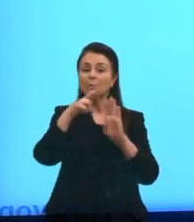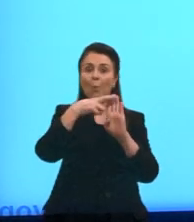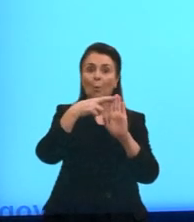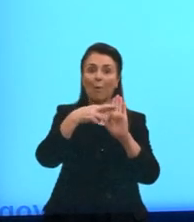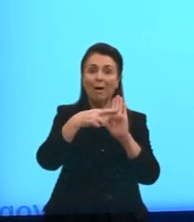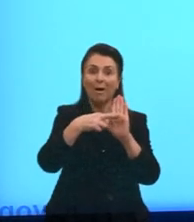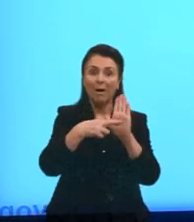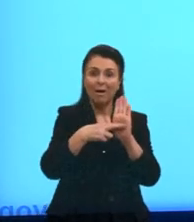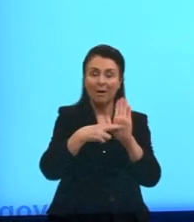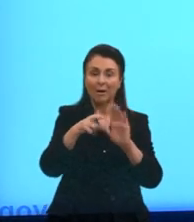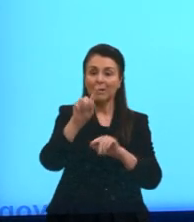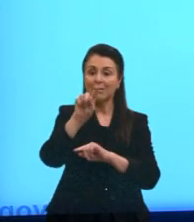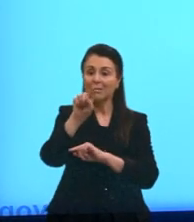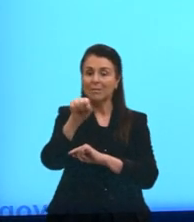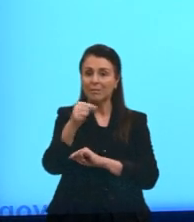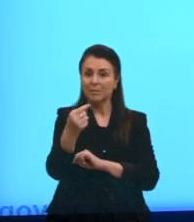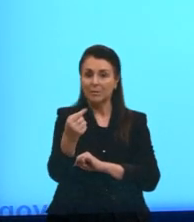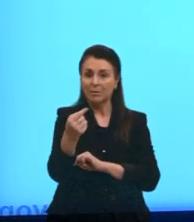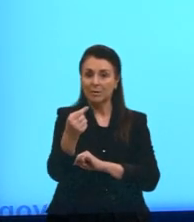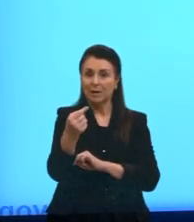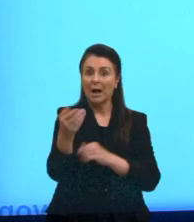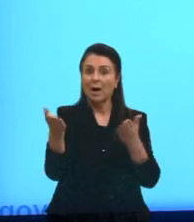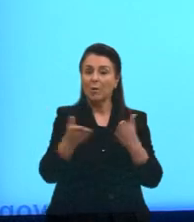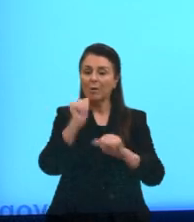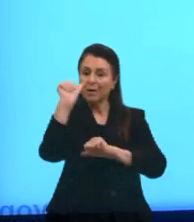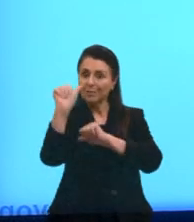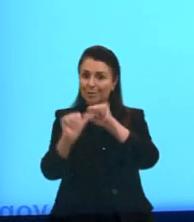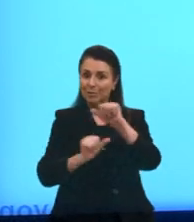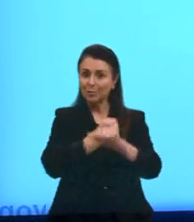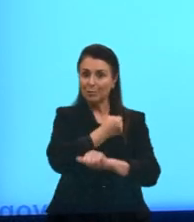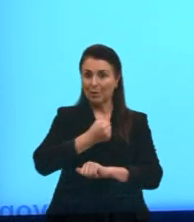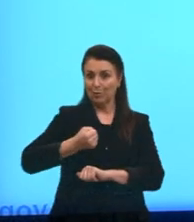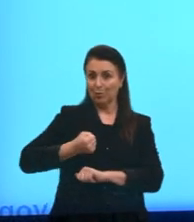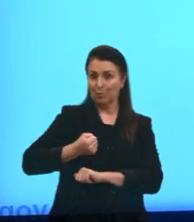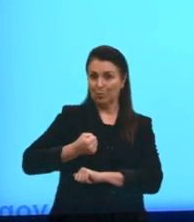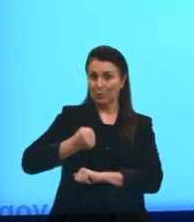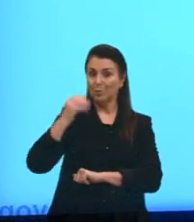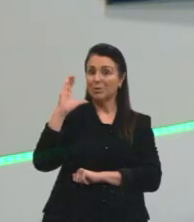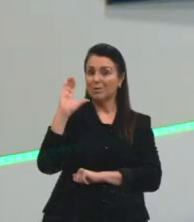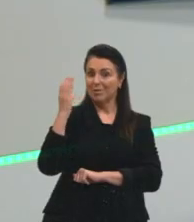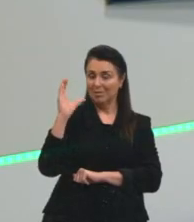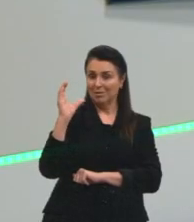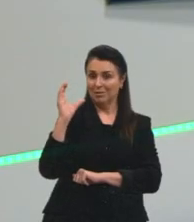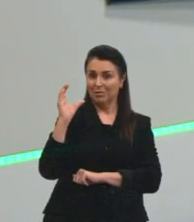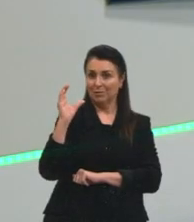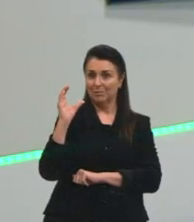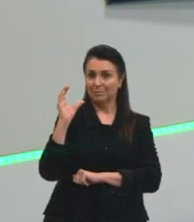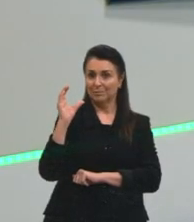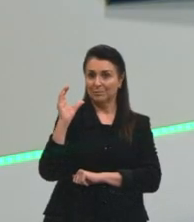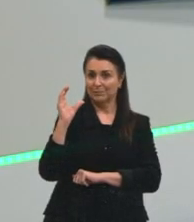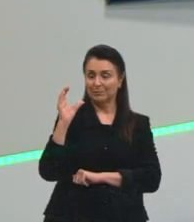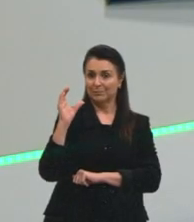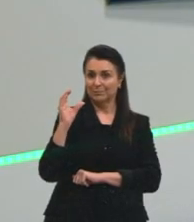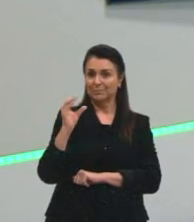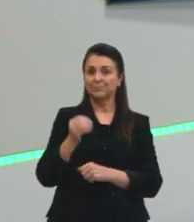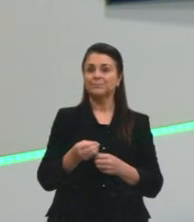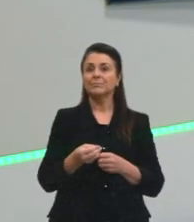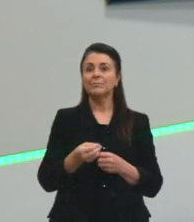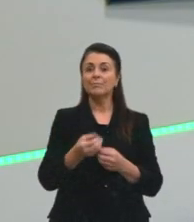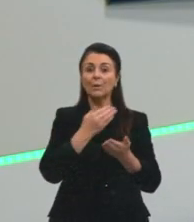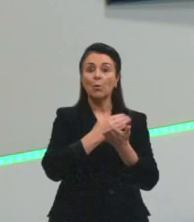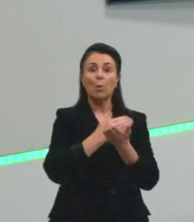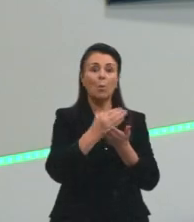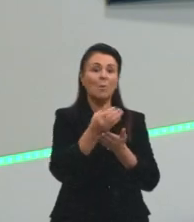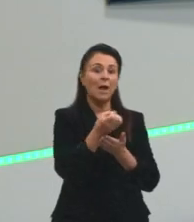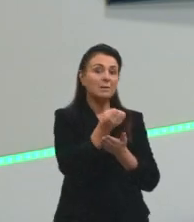a, tá aqui né Eu quero transformar esse número em notação científica eu vou lá também com esse com essa, então a gente